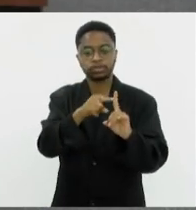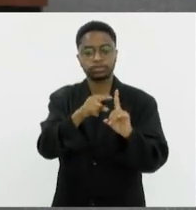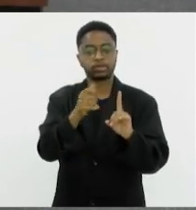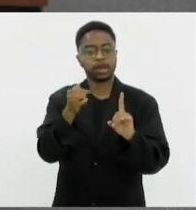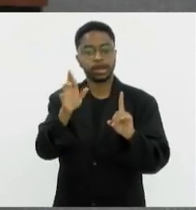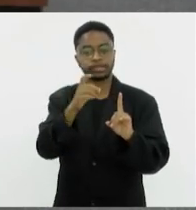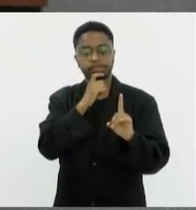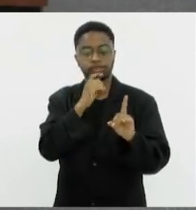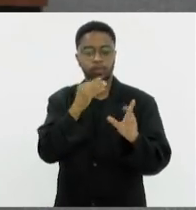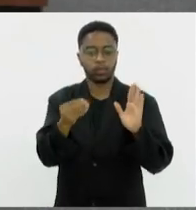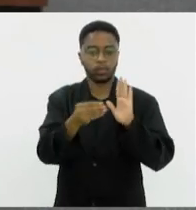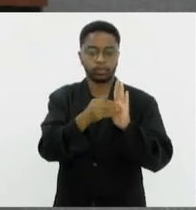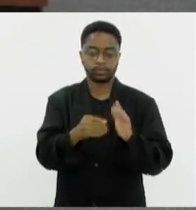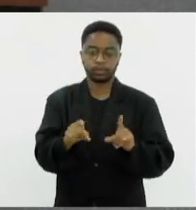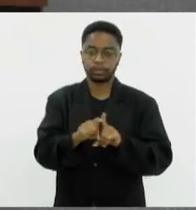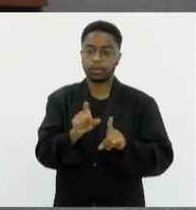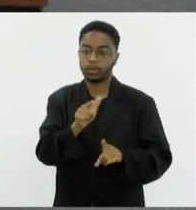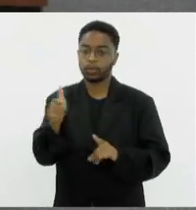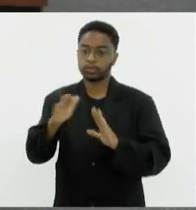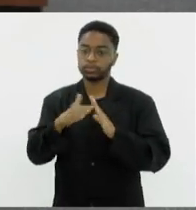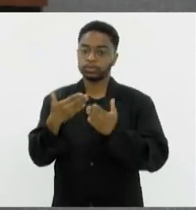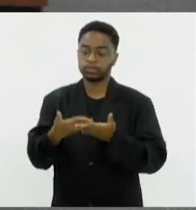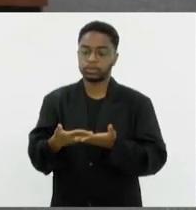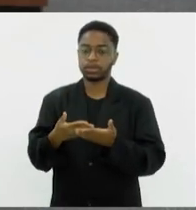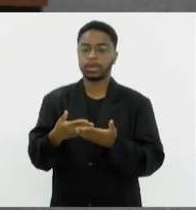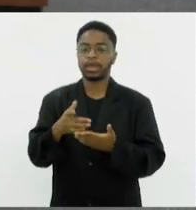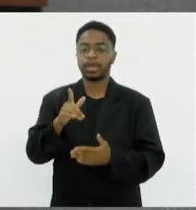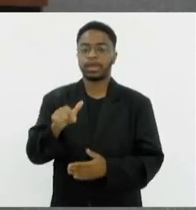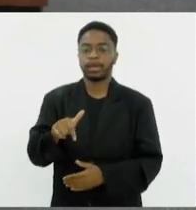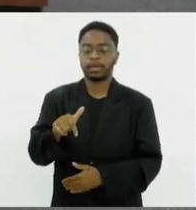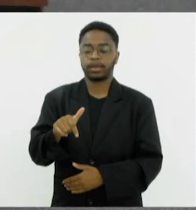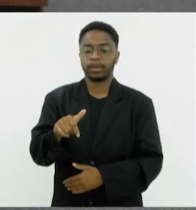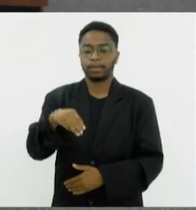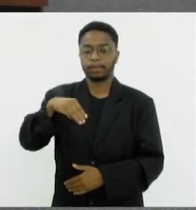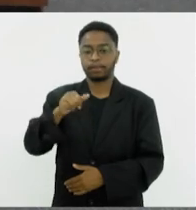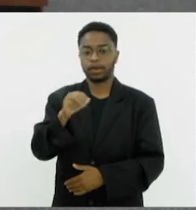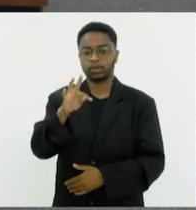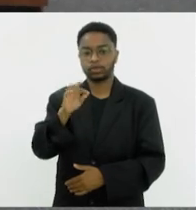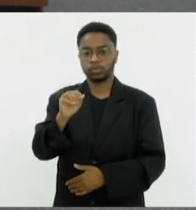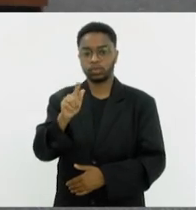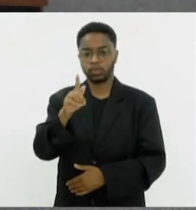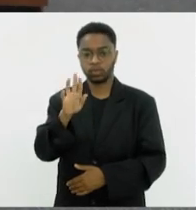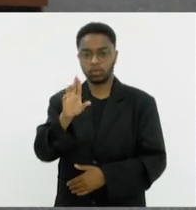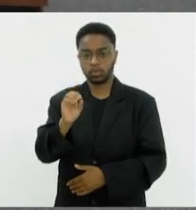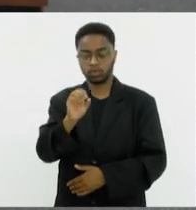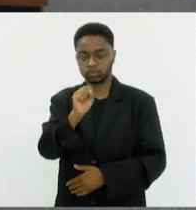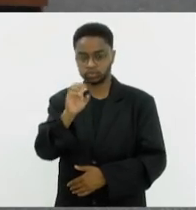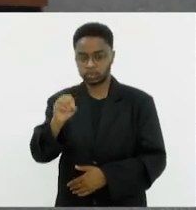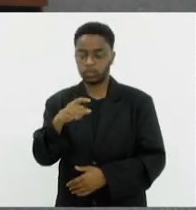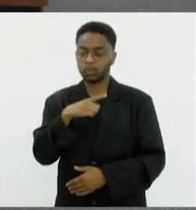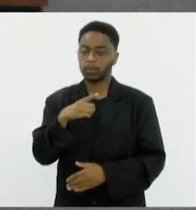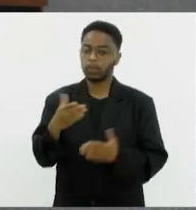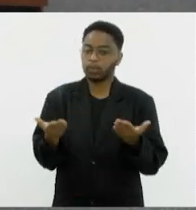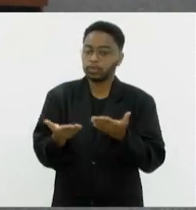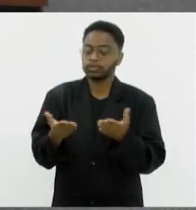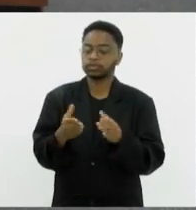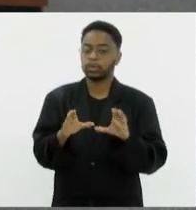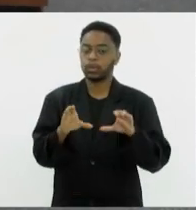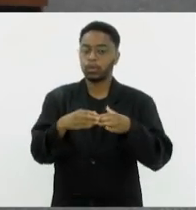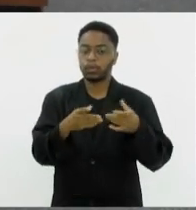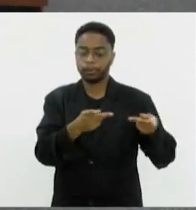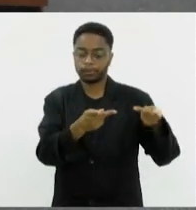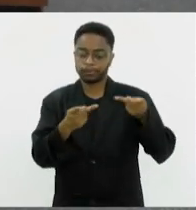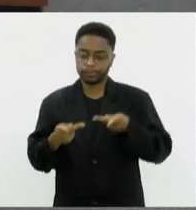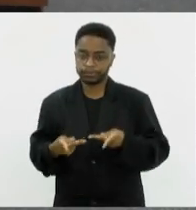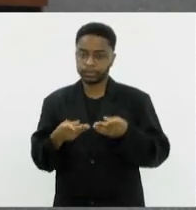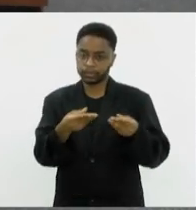perfil semelhante é o Colégio Estadual Mato Grosso. Hoje, inclusive, eu recebi uma comissão de estudantes, professores desse colégio, recebi da